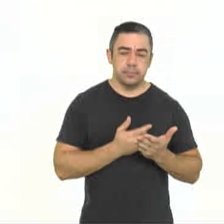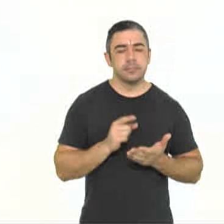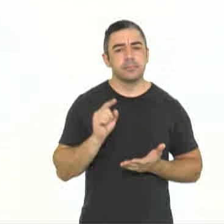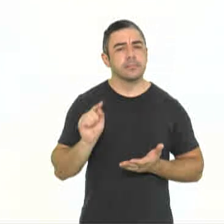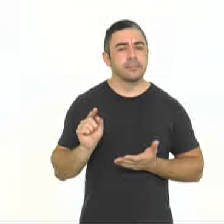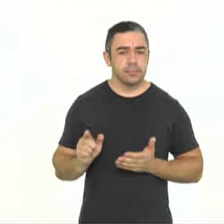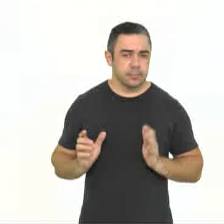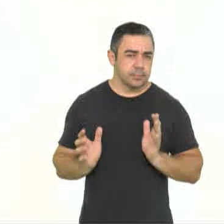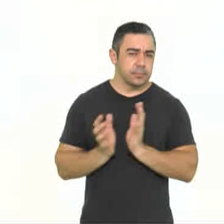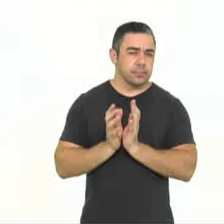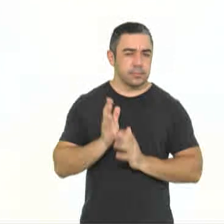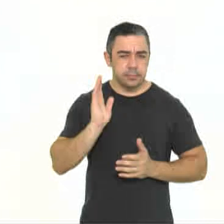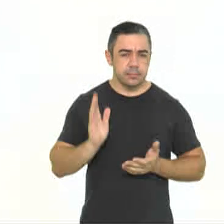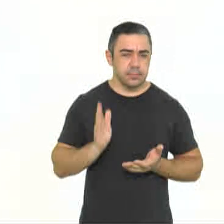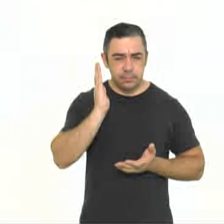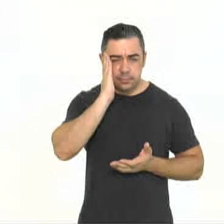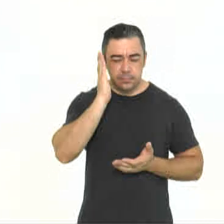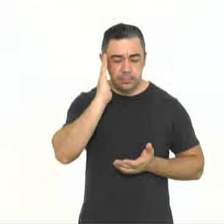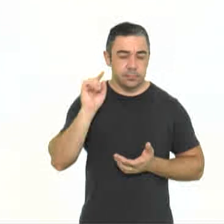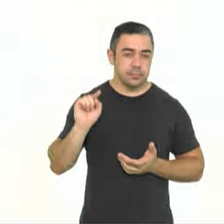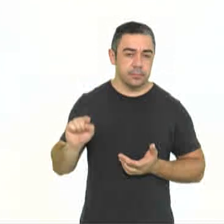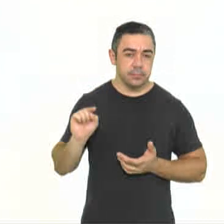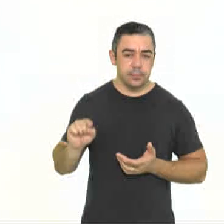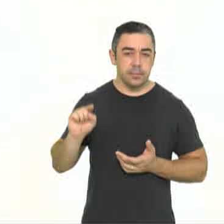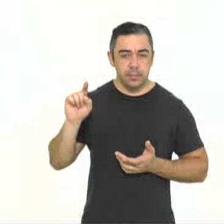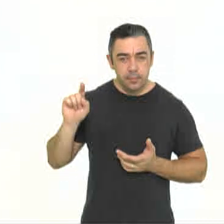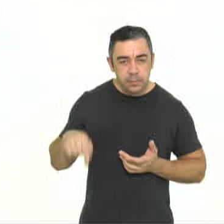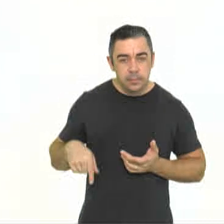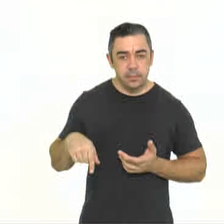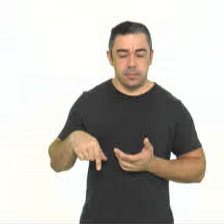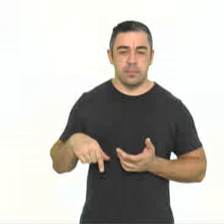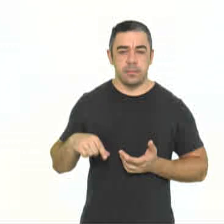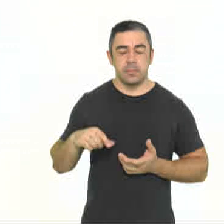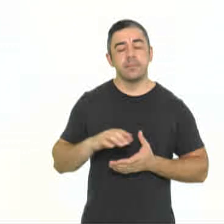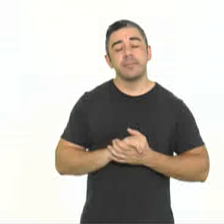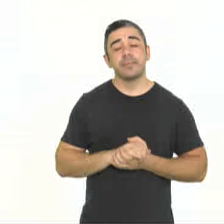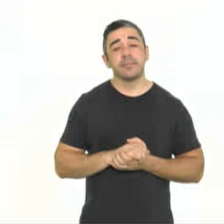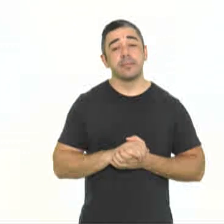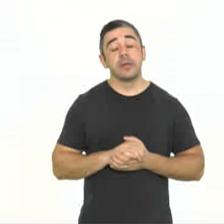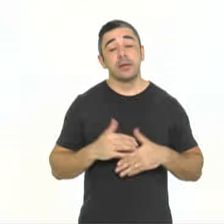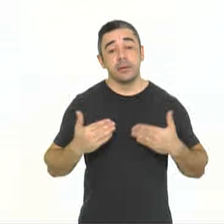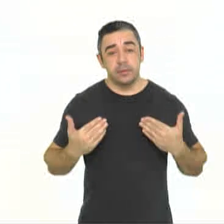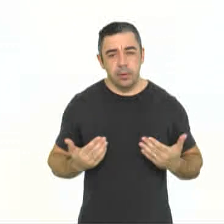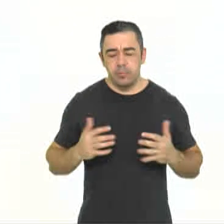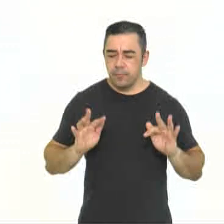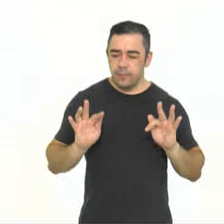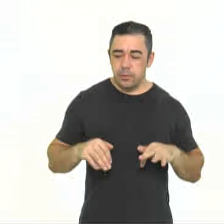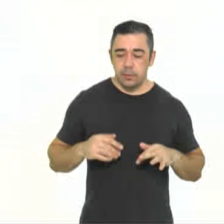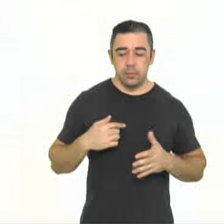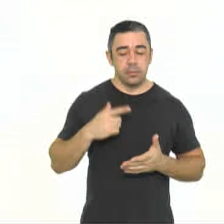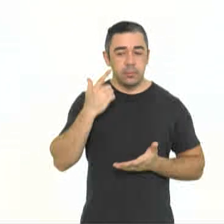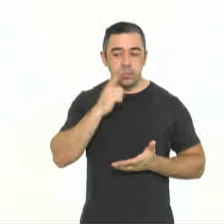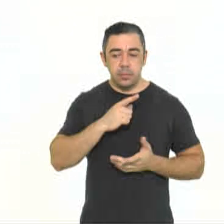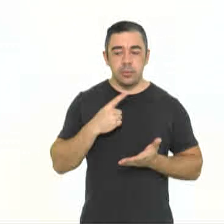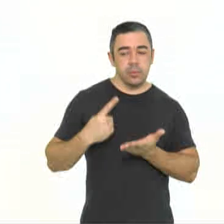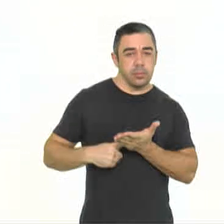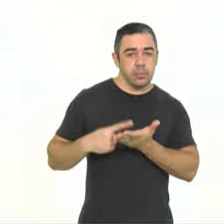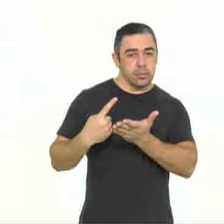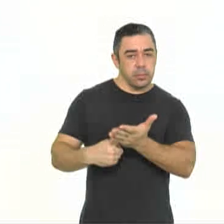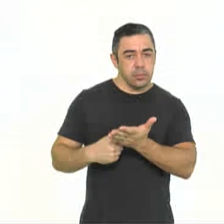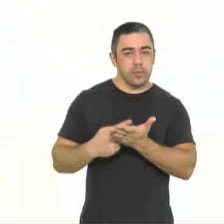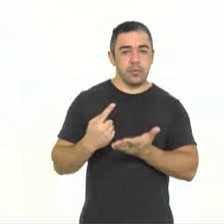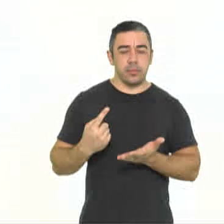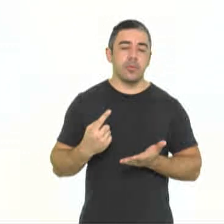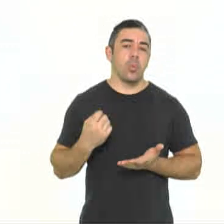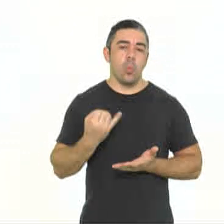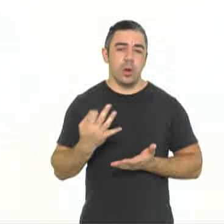de quem sabe magistralmente aquela espécie de vasconço, até que afinal contratamos as condições de preço e